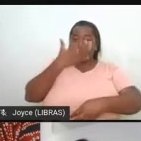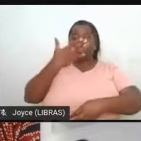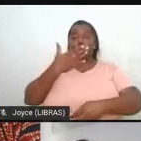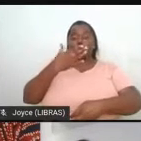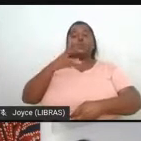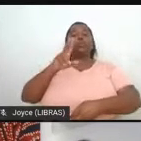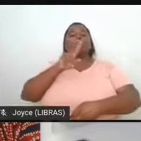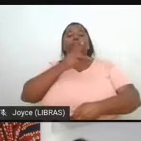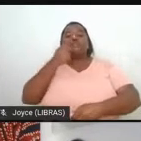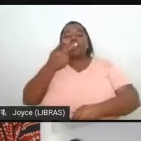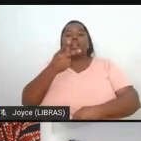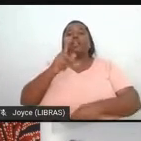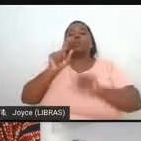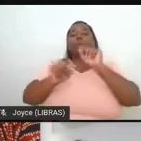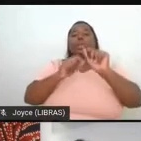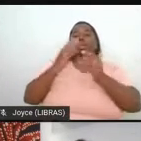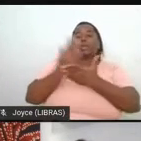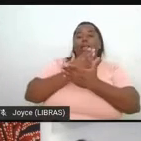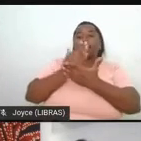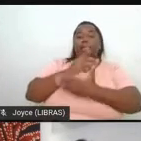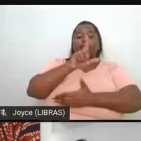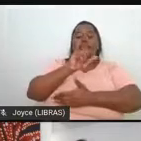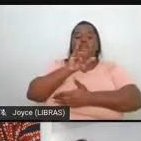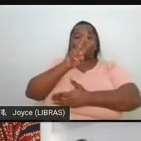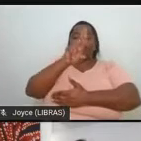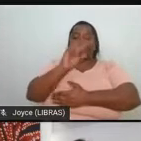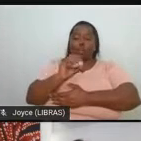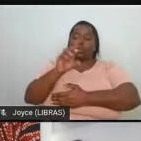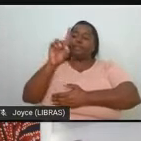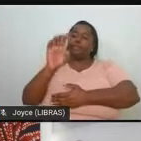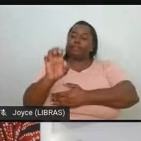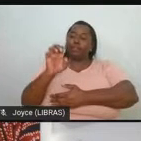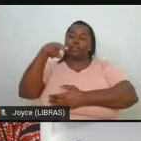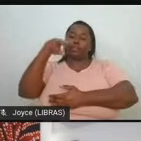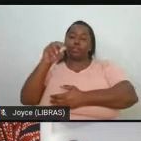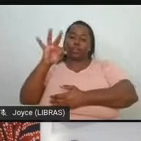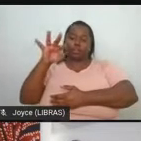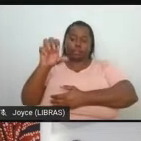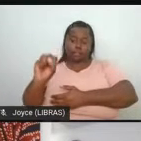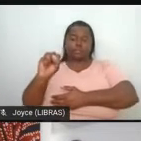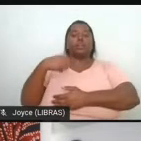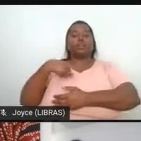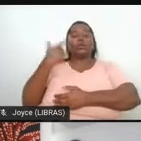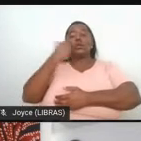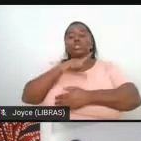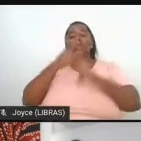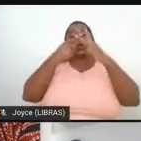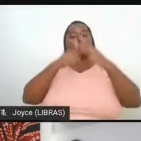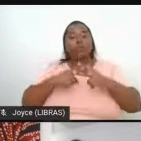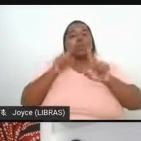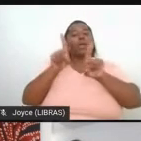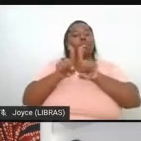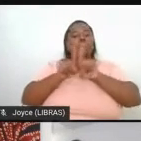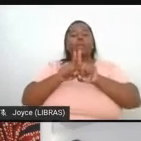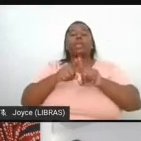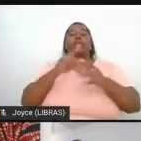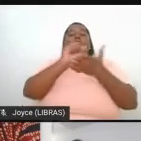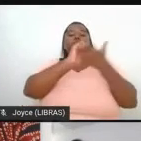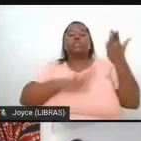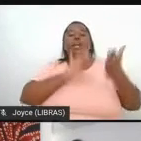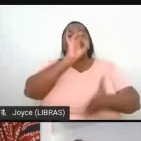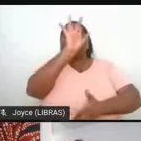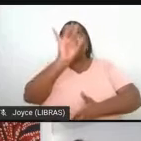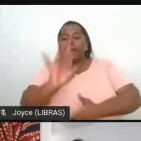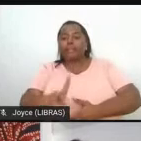chamando livro de notas, tá? Onde eu consigo configurar também quanto é o peso de cada atividade. Então, o aluno